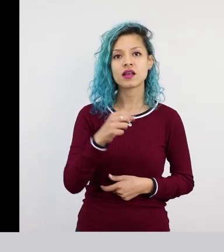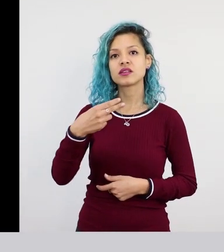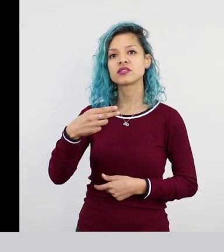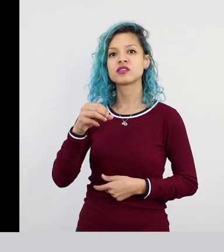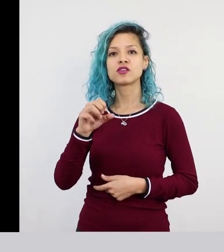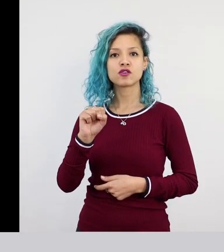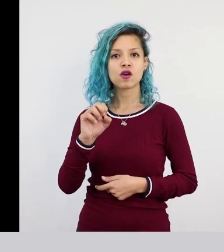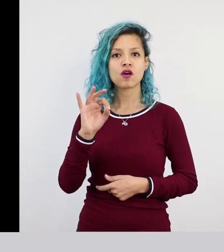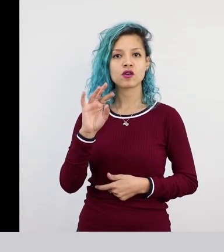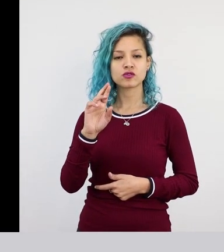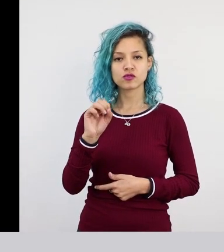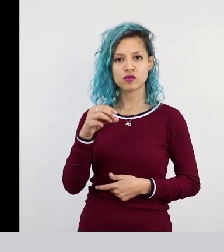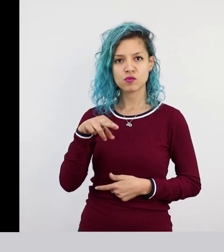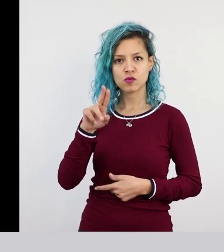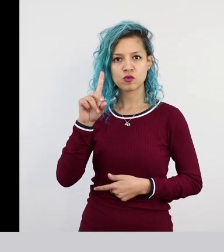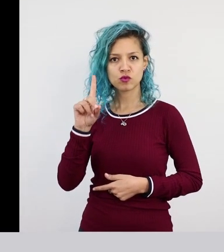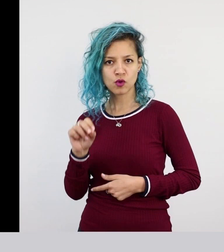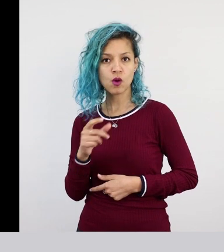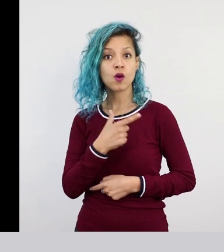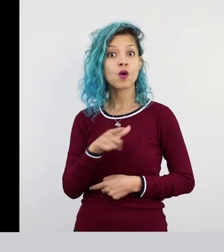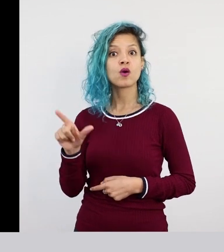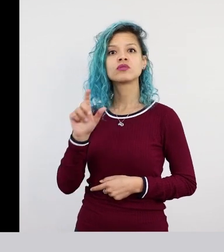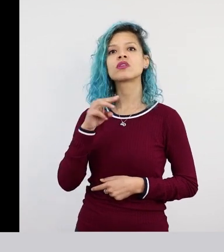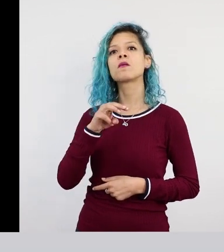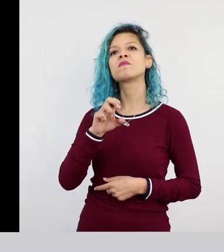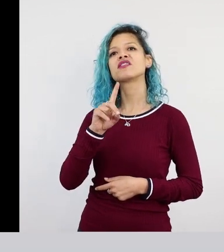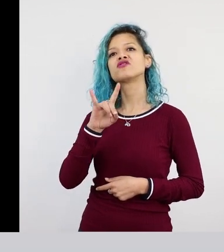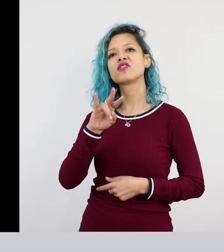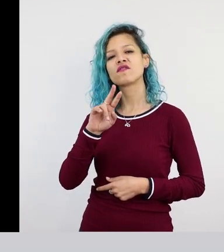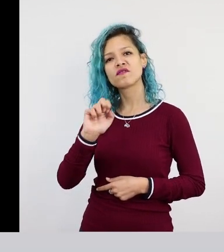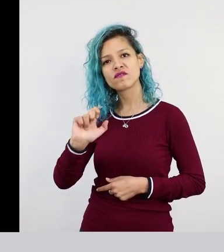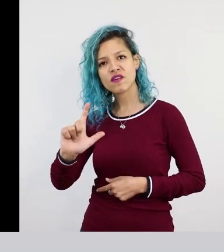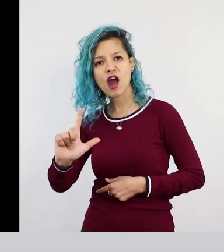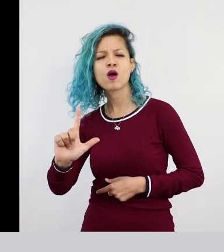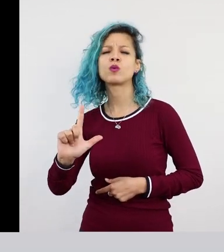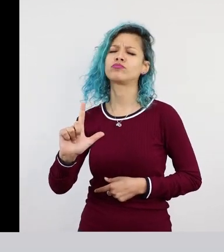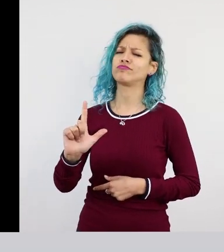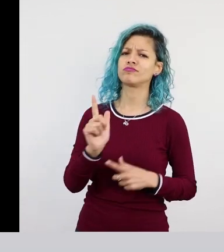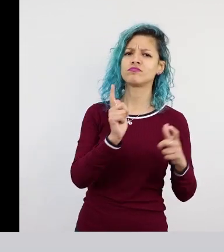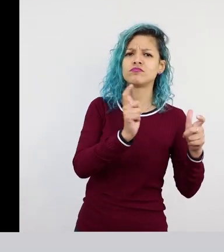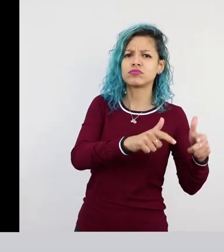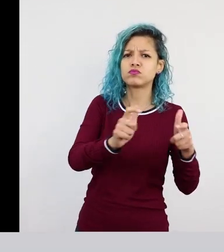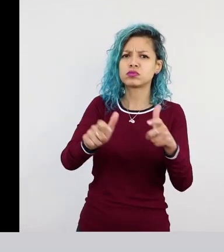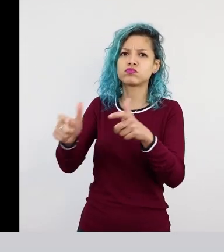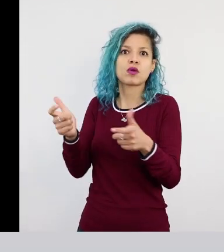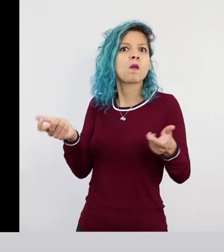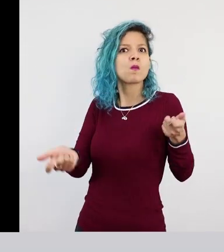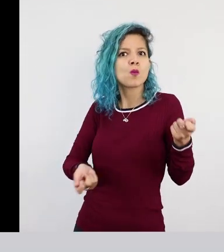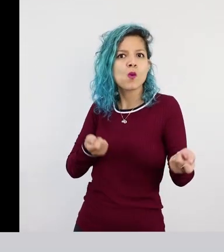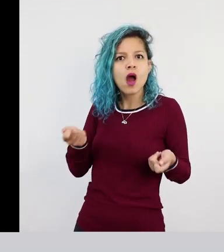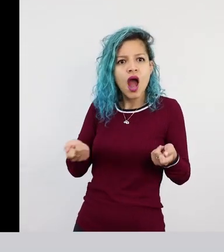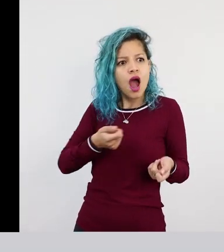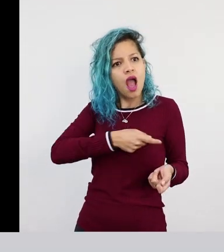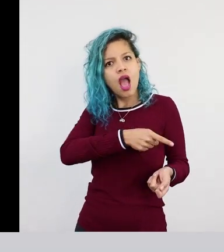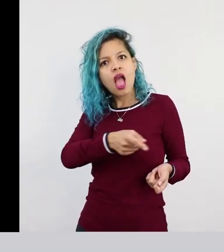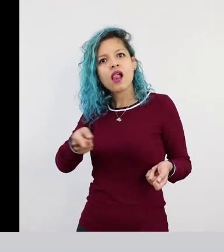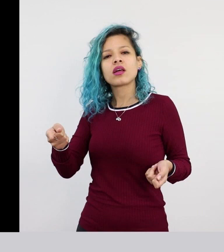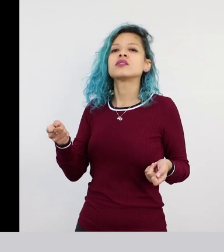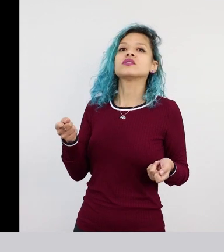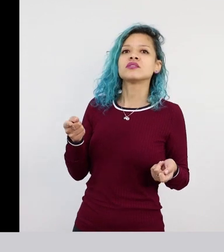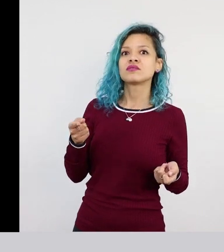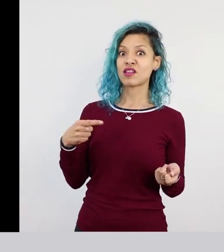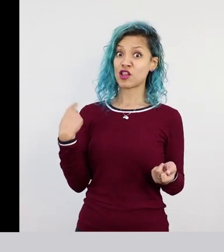HS, Nostro Mundo, Medieval, as grandes casas que tomavam